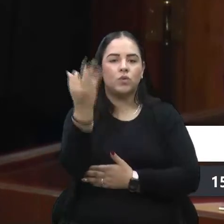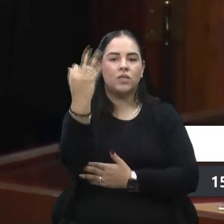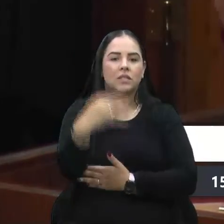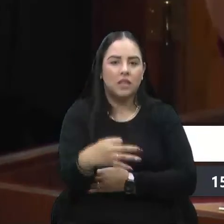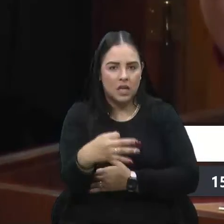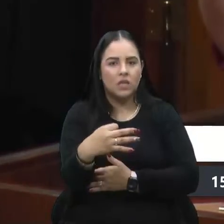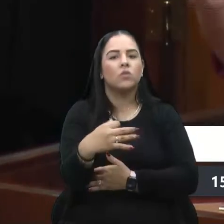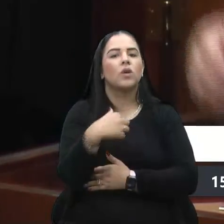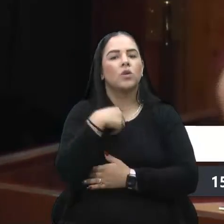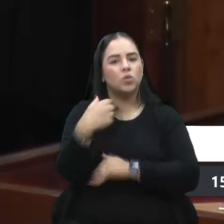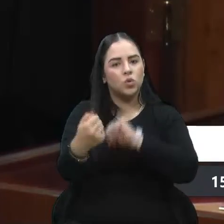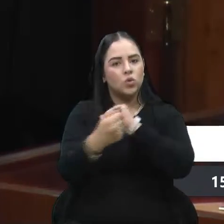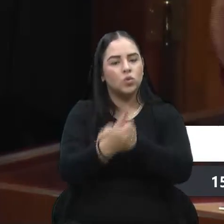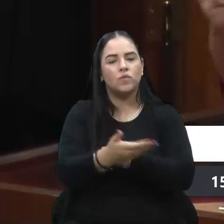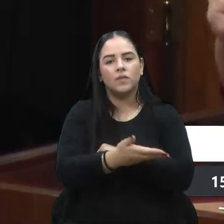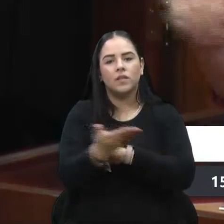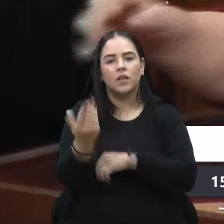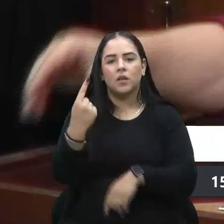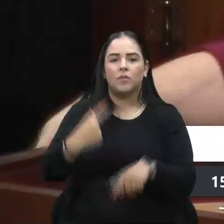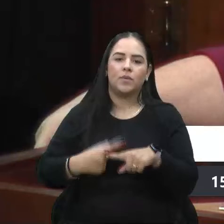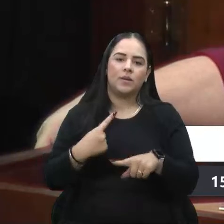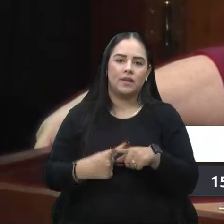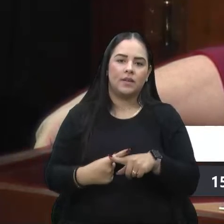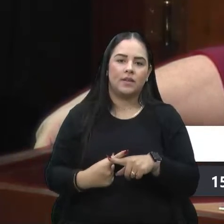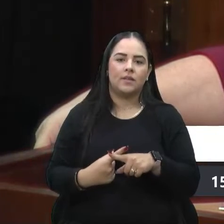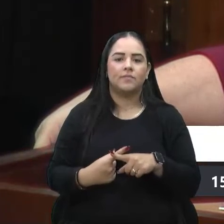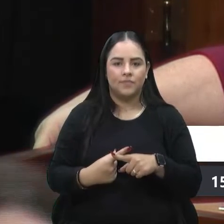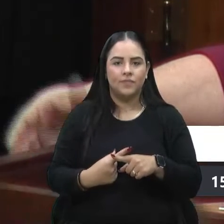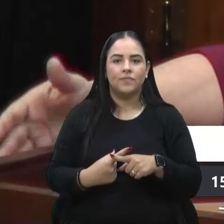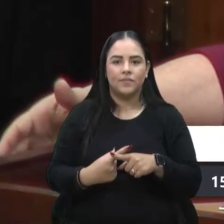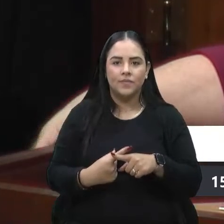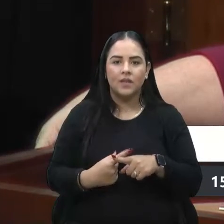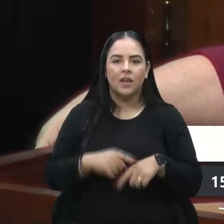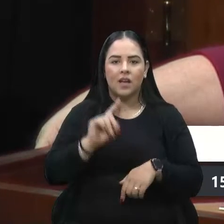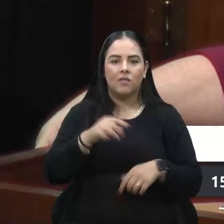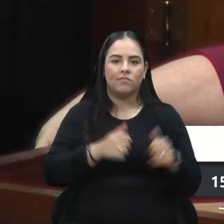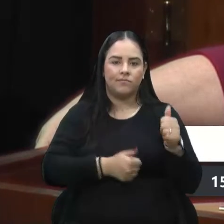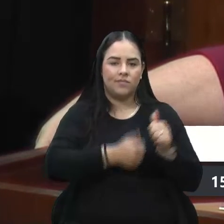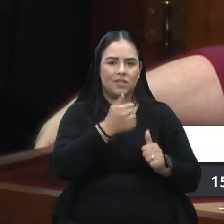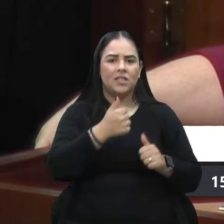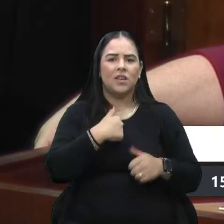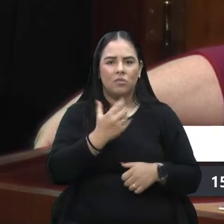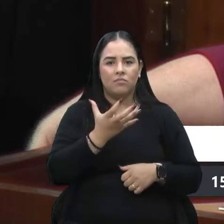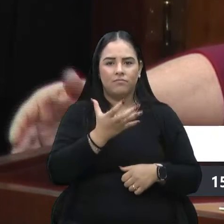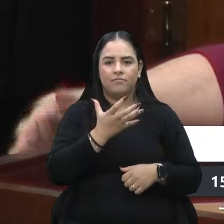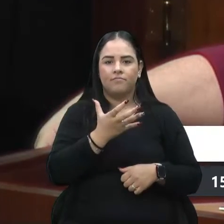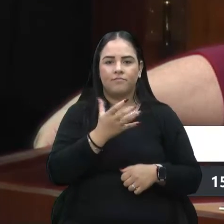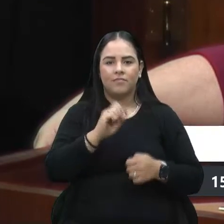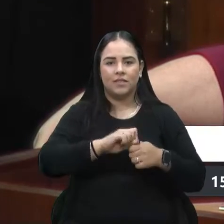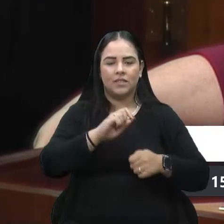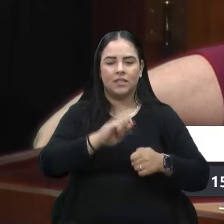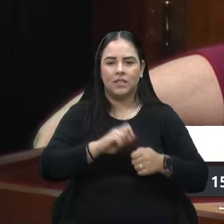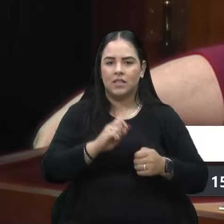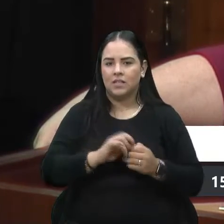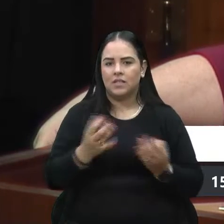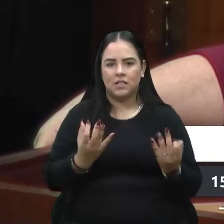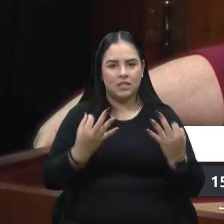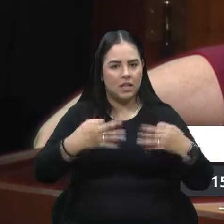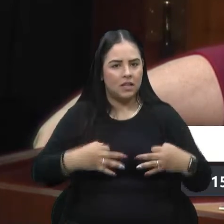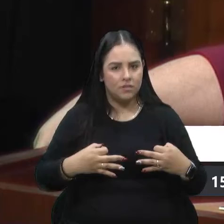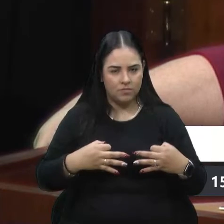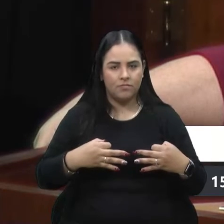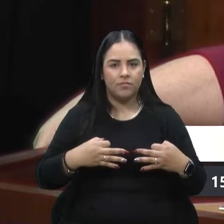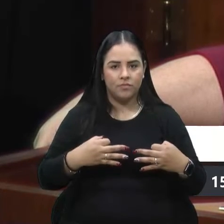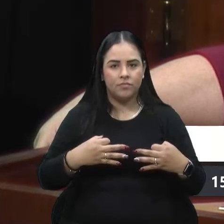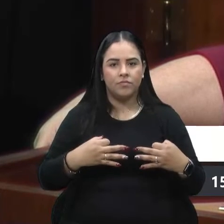certeza, estarei junto com vocês, porque é um esporte que ainda quero praticar e tenho certeza que